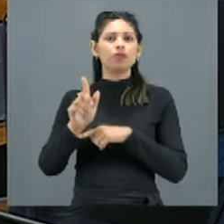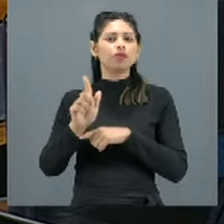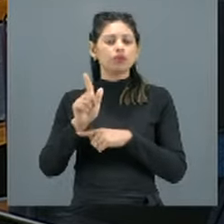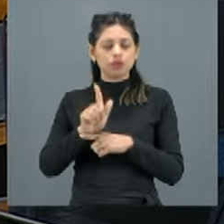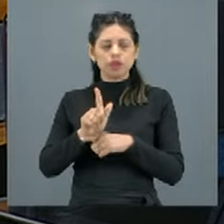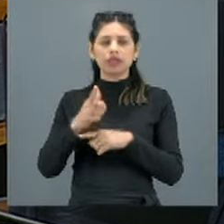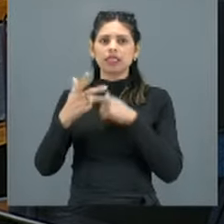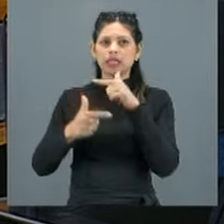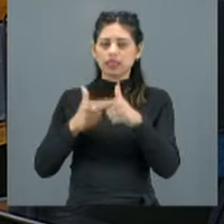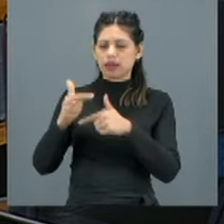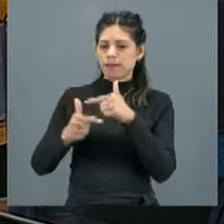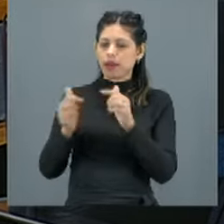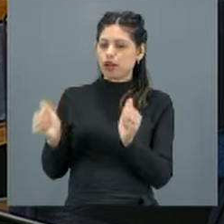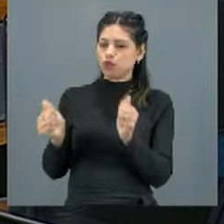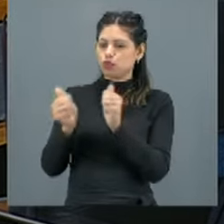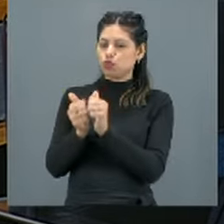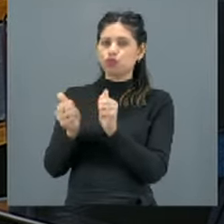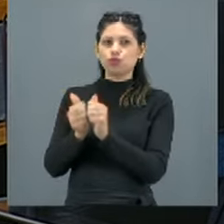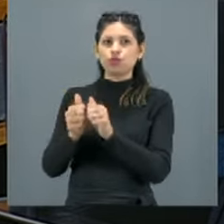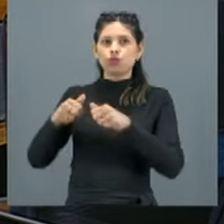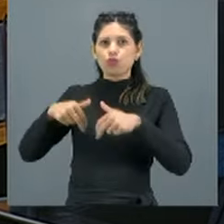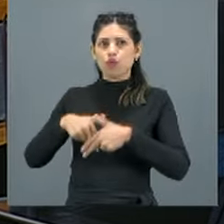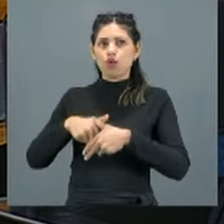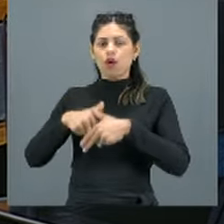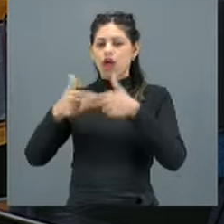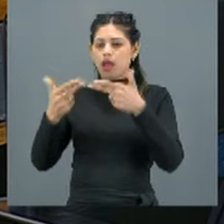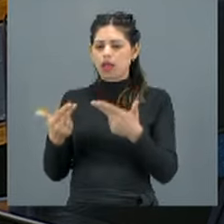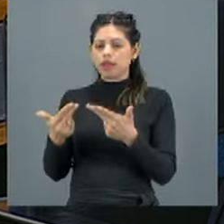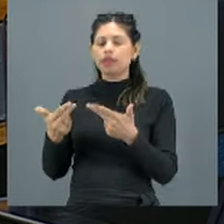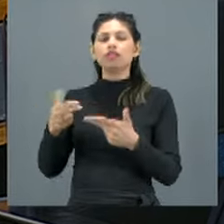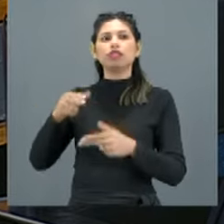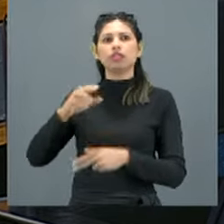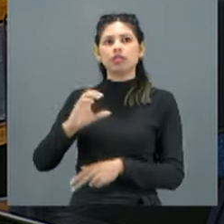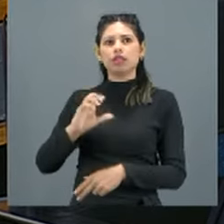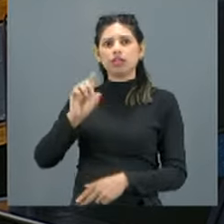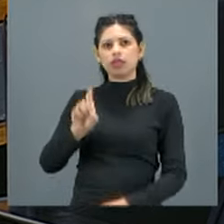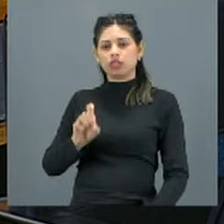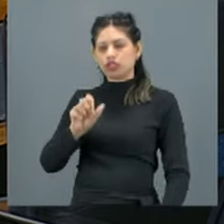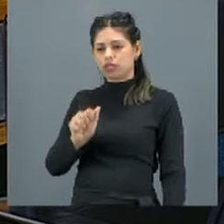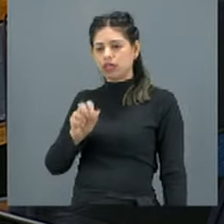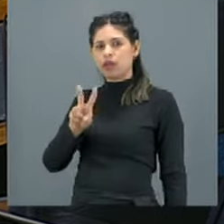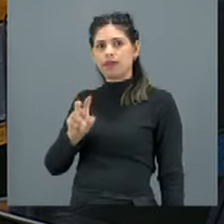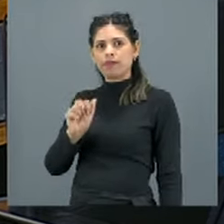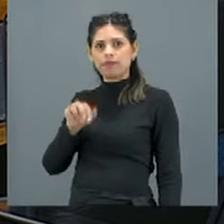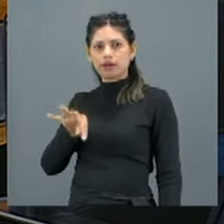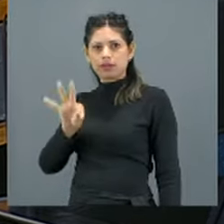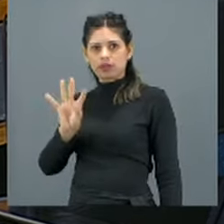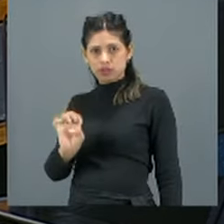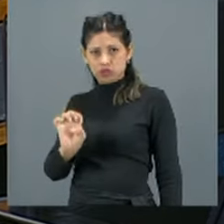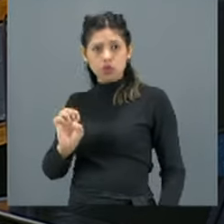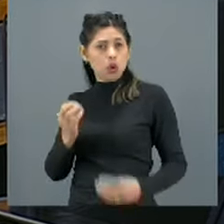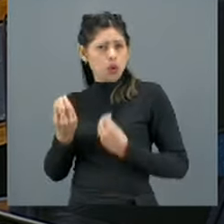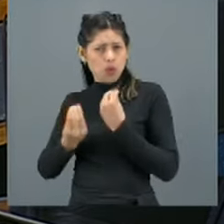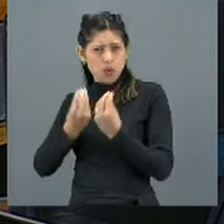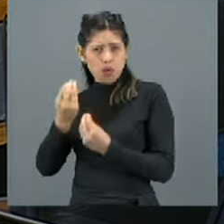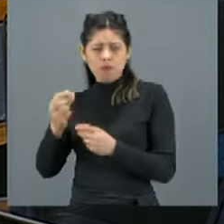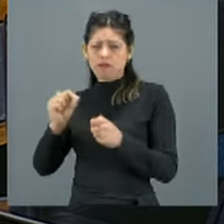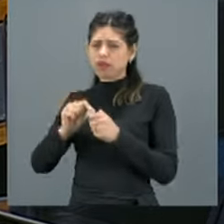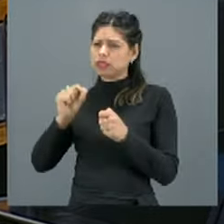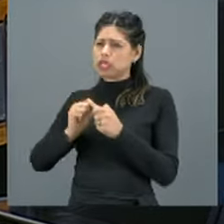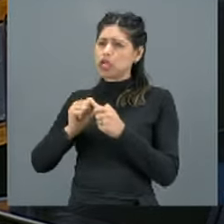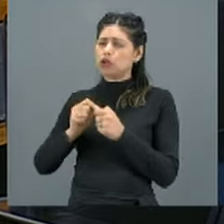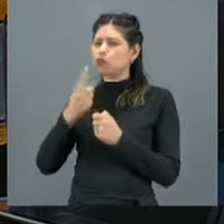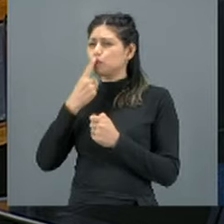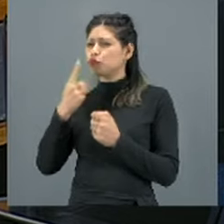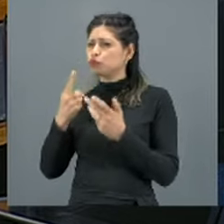a etnia Chavantes e se essas ONGs fizeram algum tipo de investimento, algum